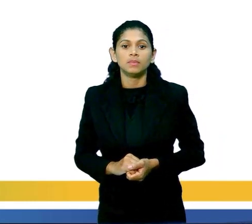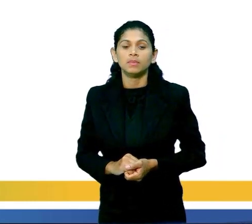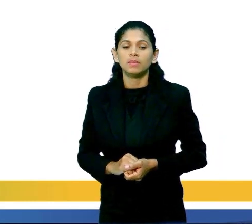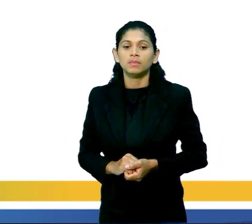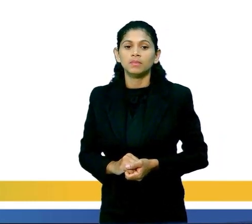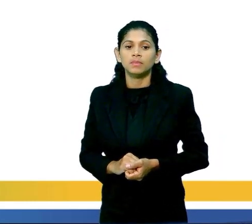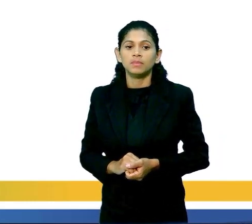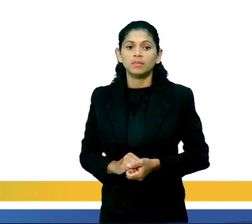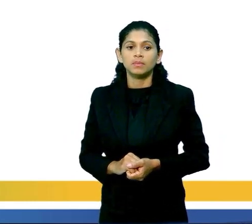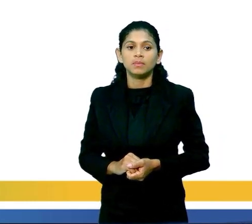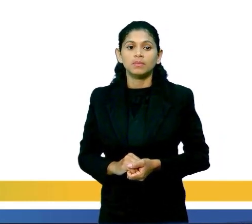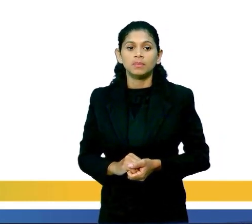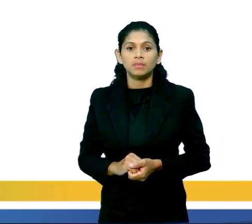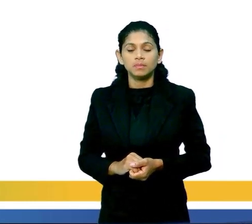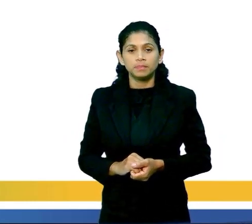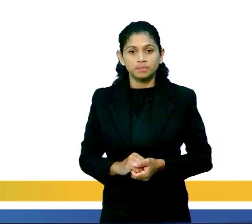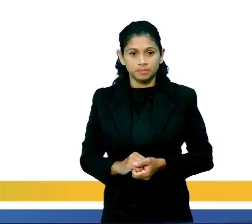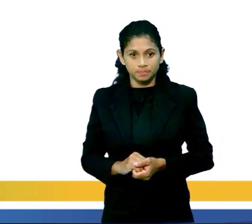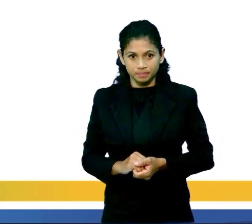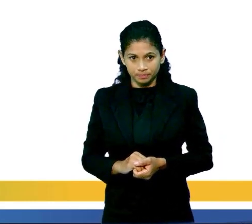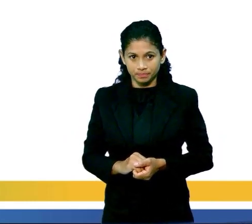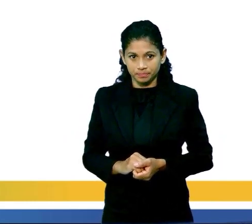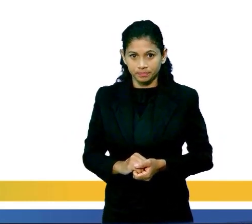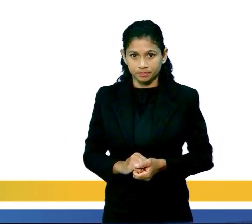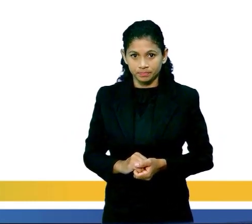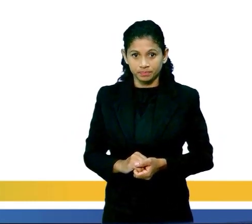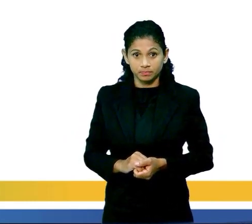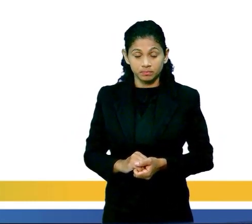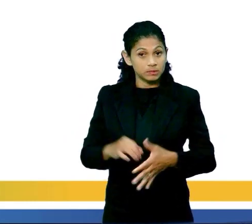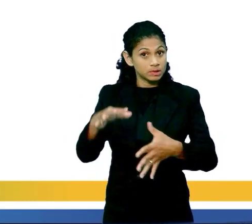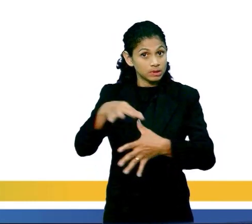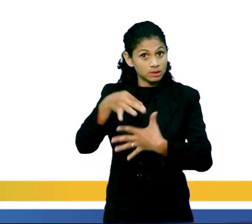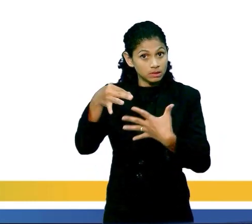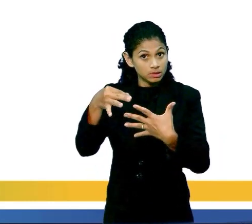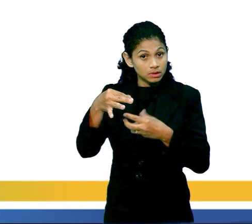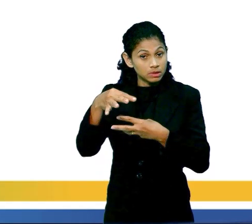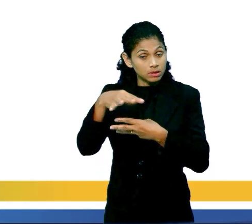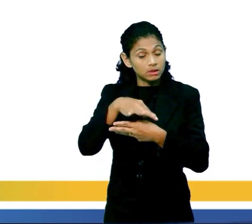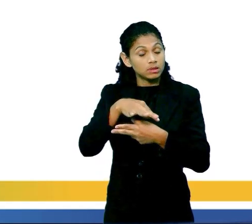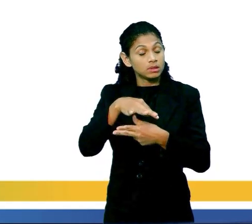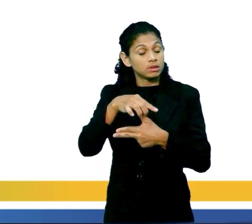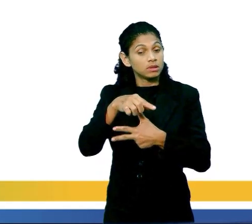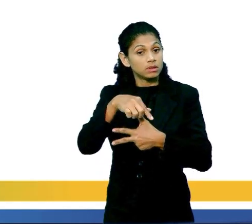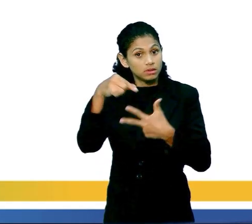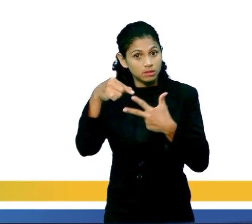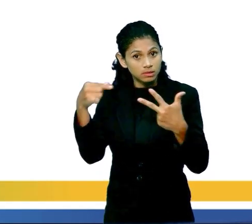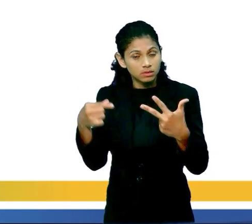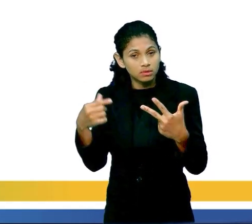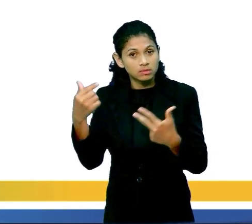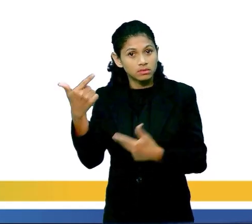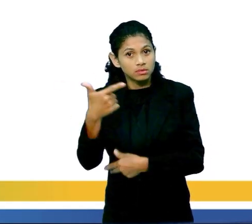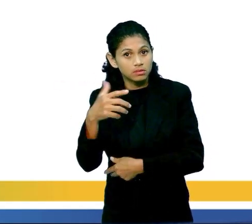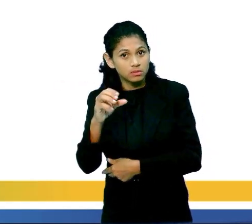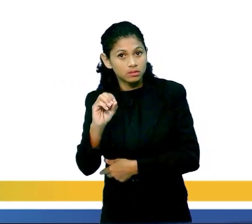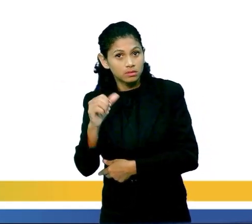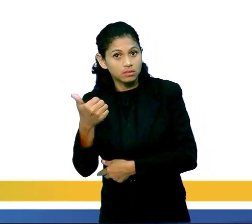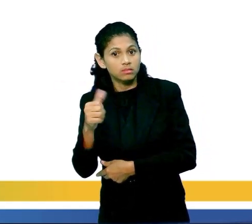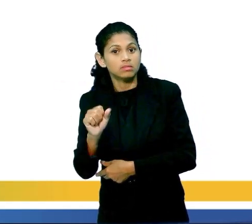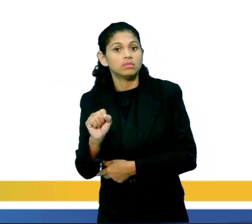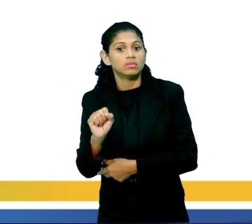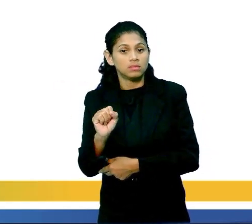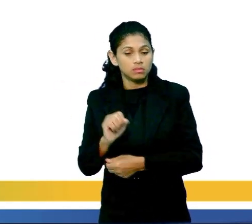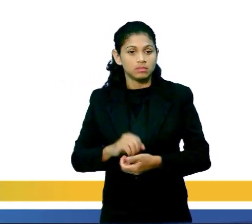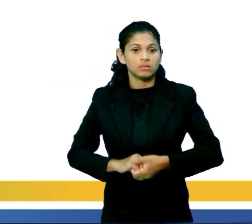Vamos lá. Questão comentada, Enem 2018, PPL. Um projétil é lançado por